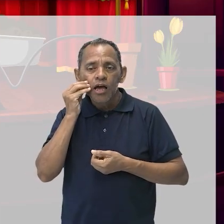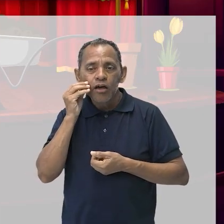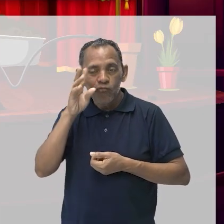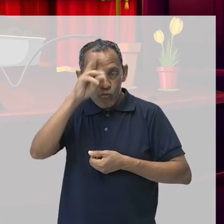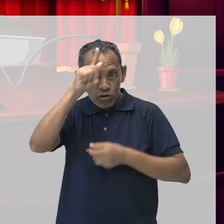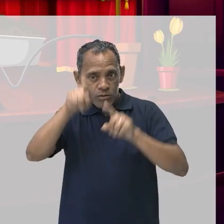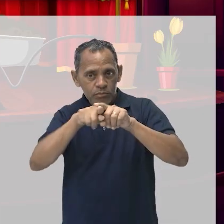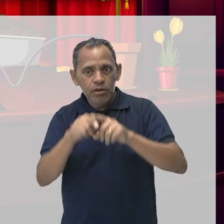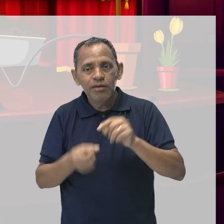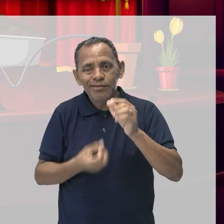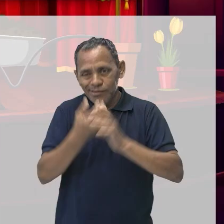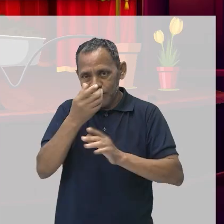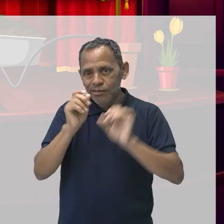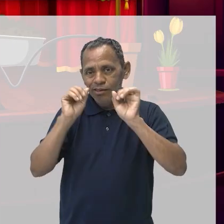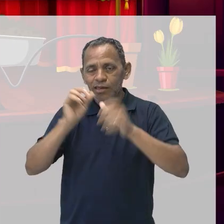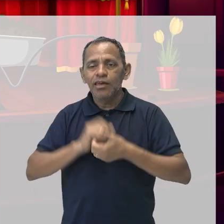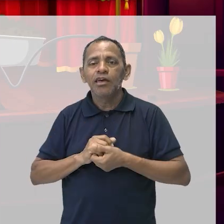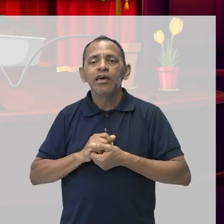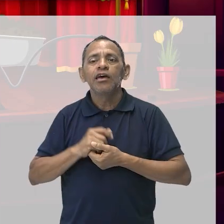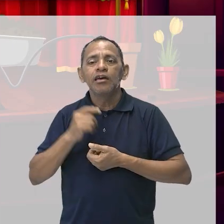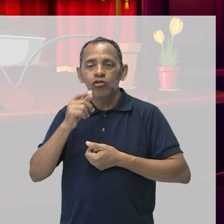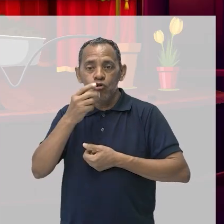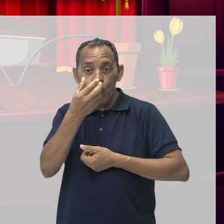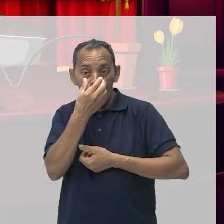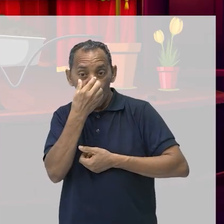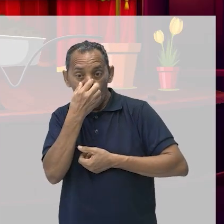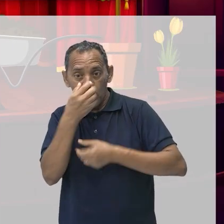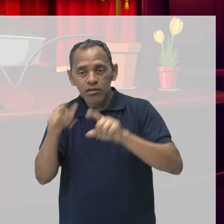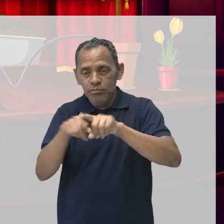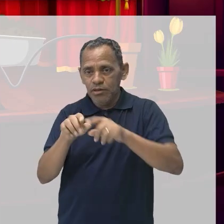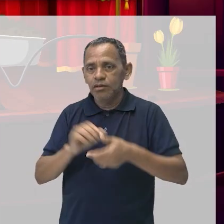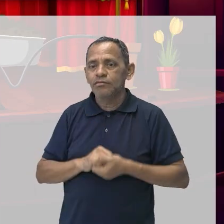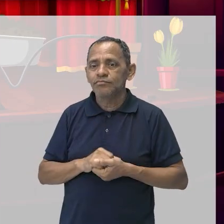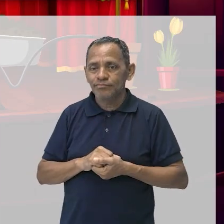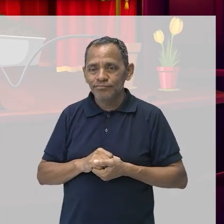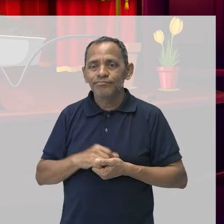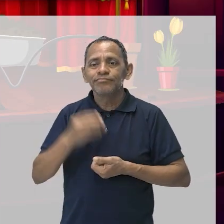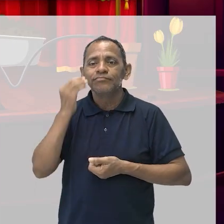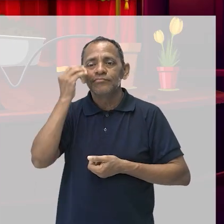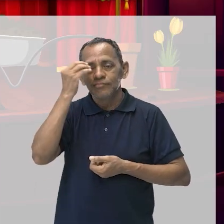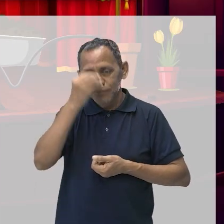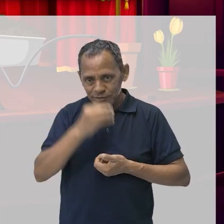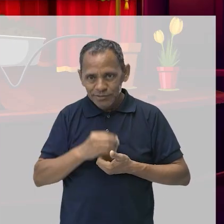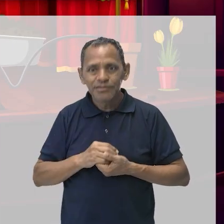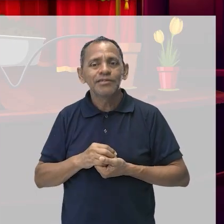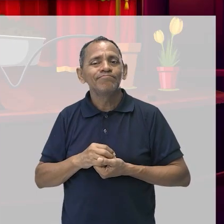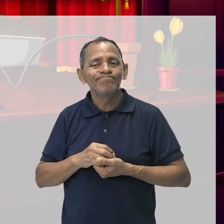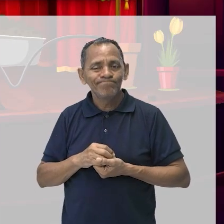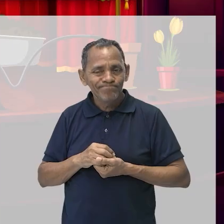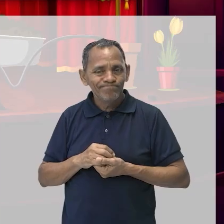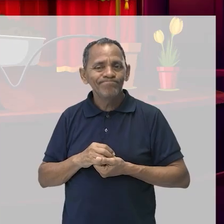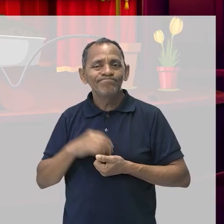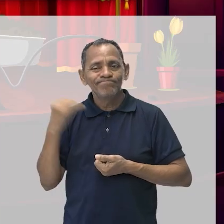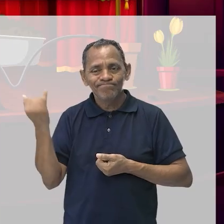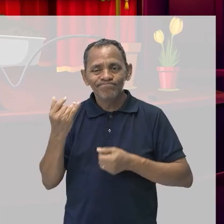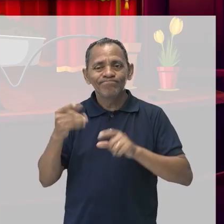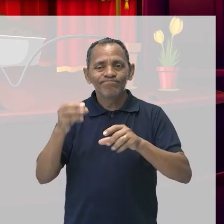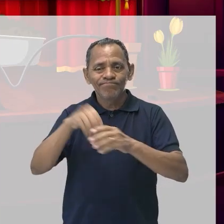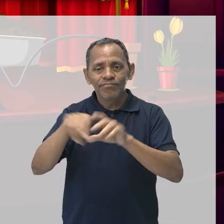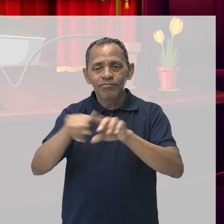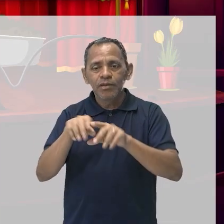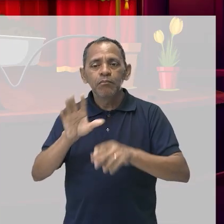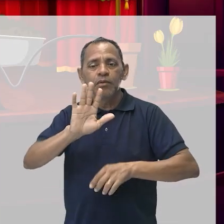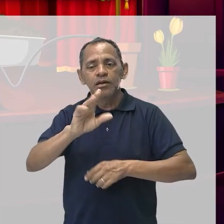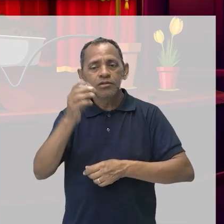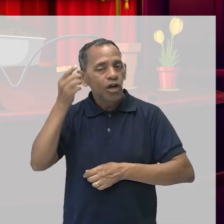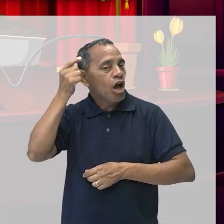um palhaço. Então, a maquiagem vai ser também item essencial. Mas aí, o cabelo